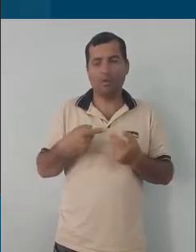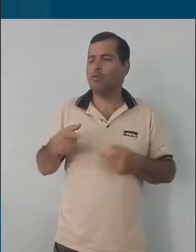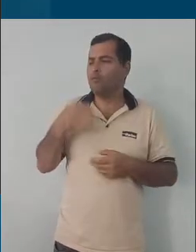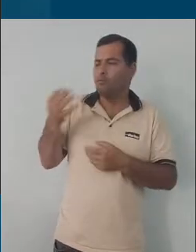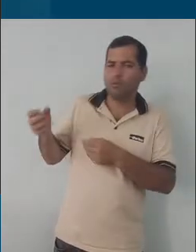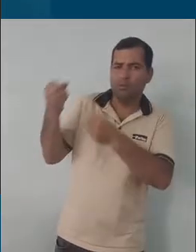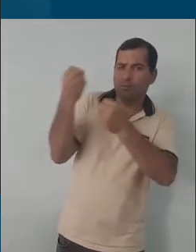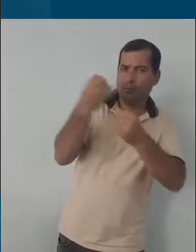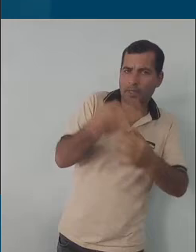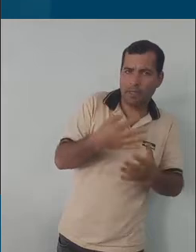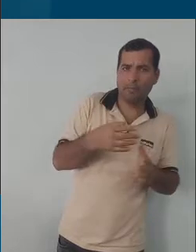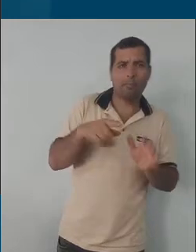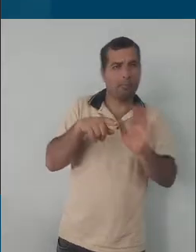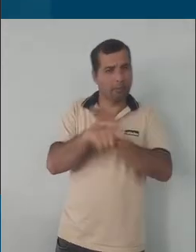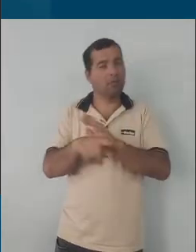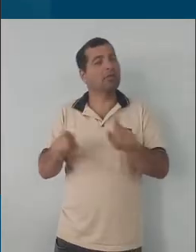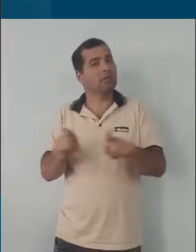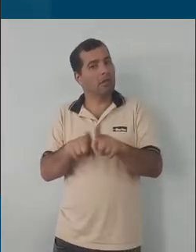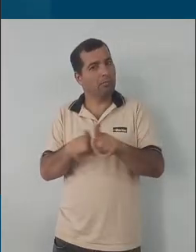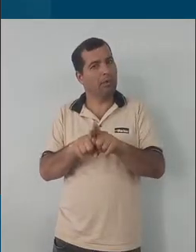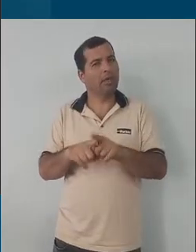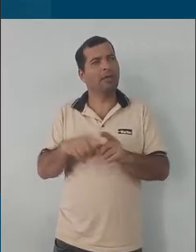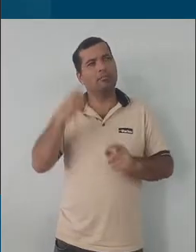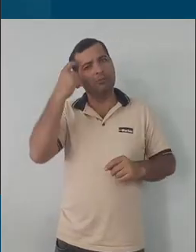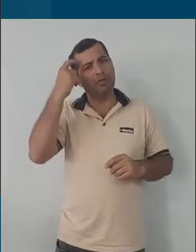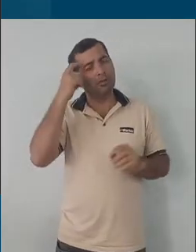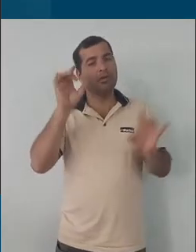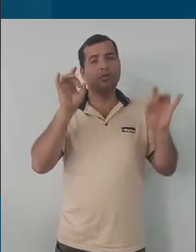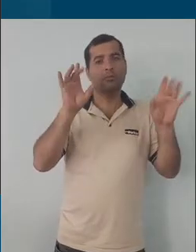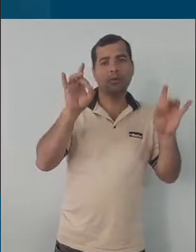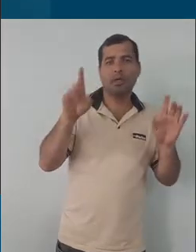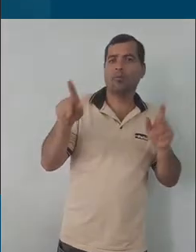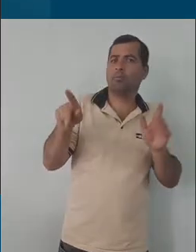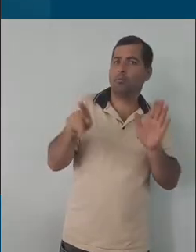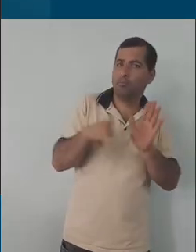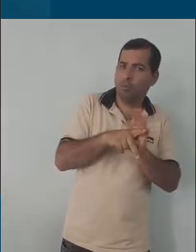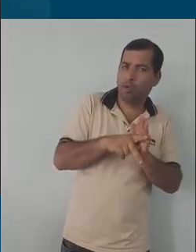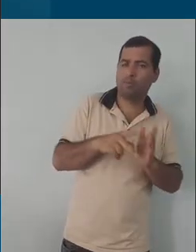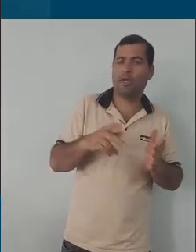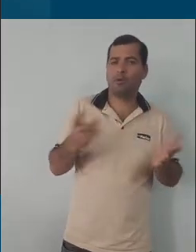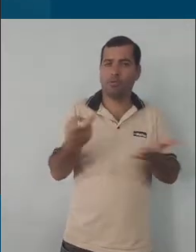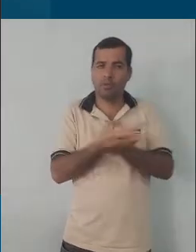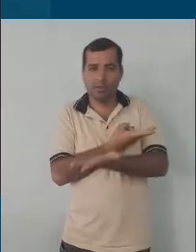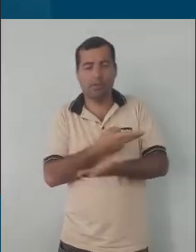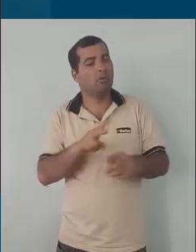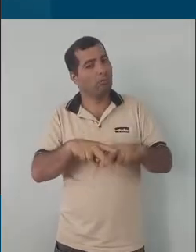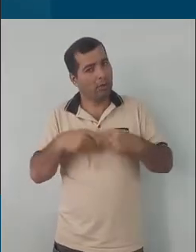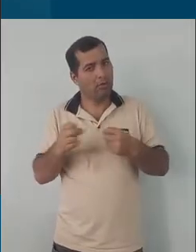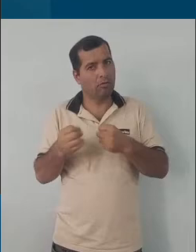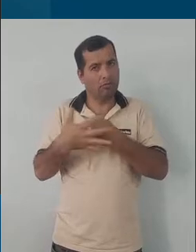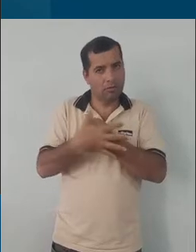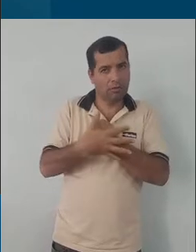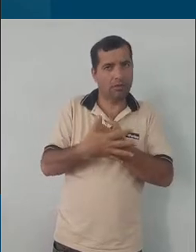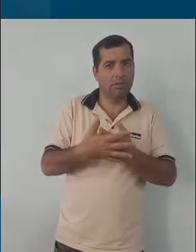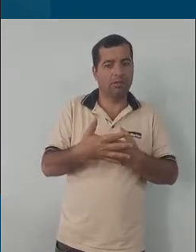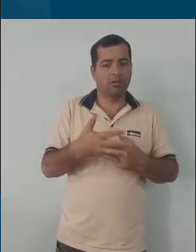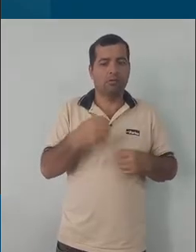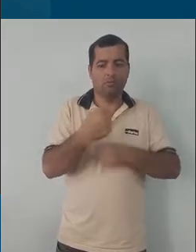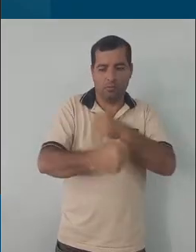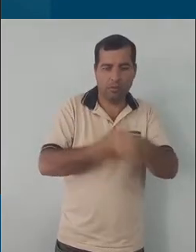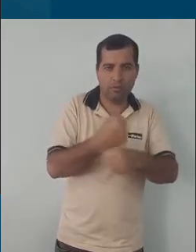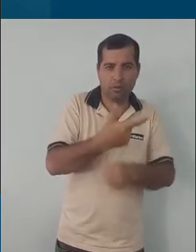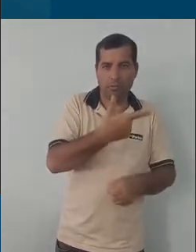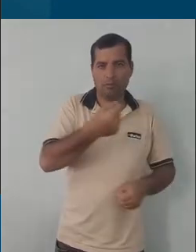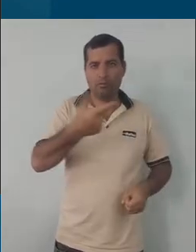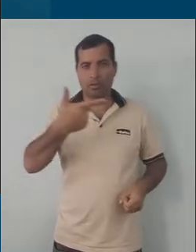pudesse tratar também dessa situação excepcional, né, porque ela terá repercussões não apenas no ano que vem, de